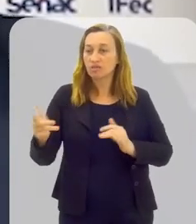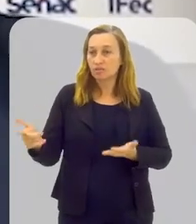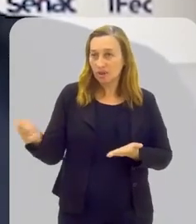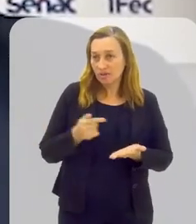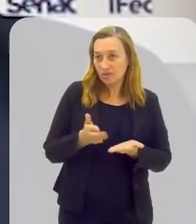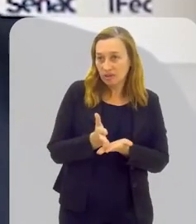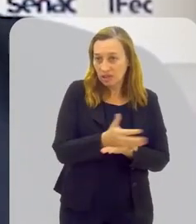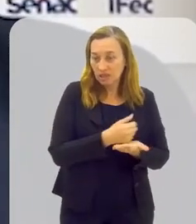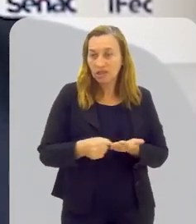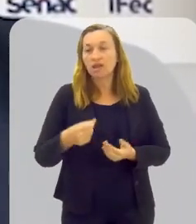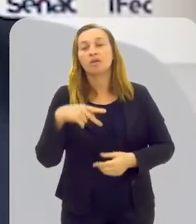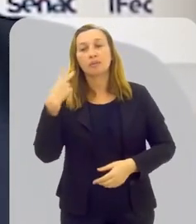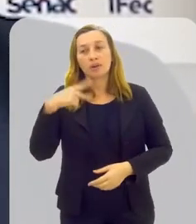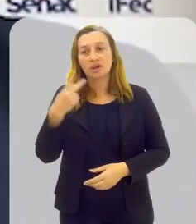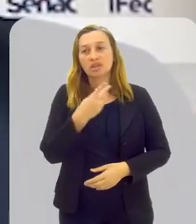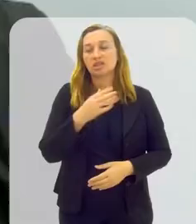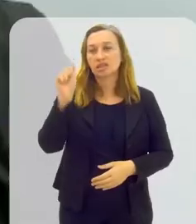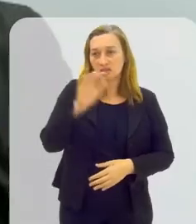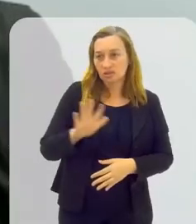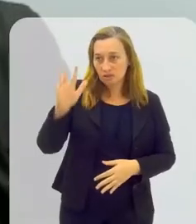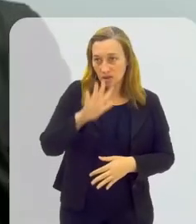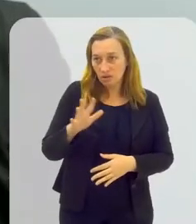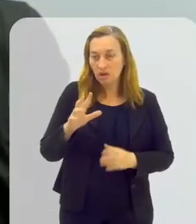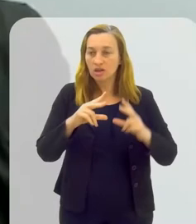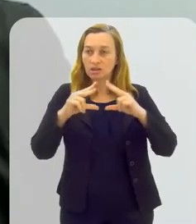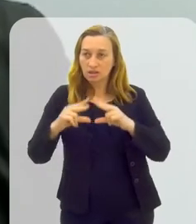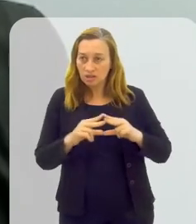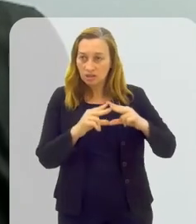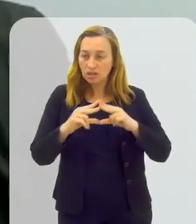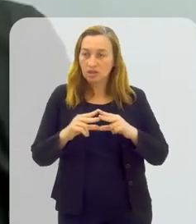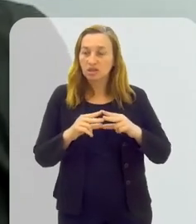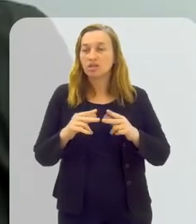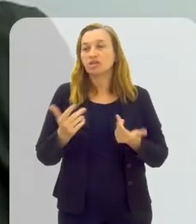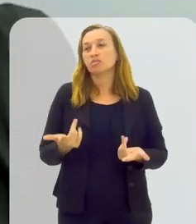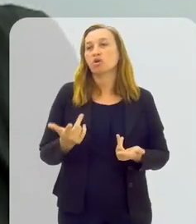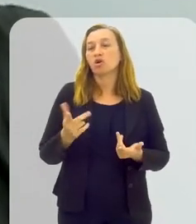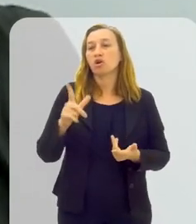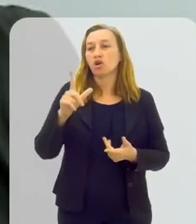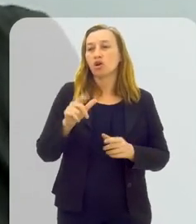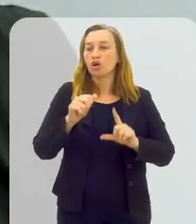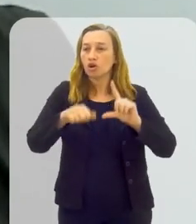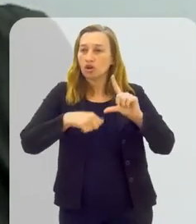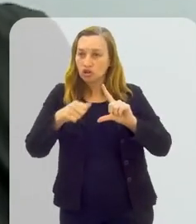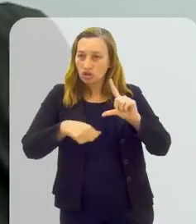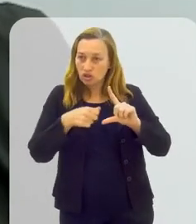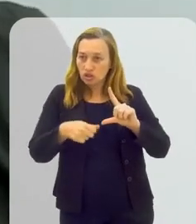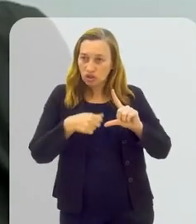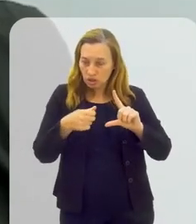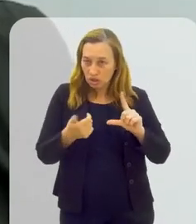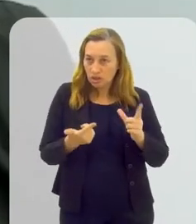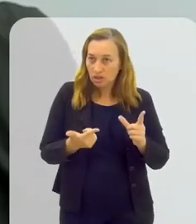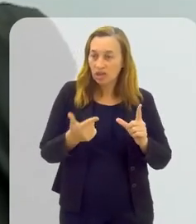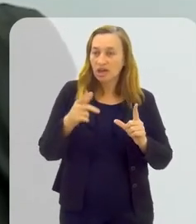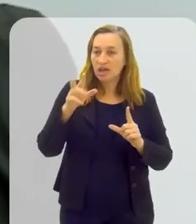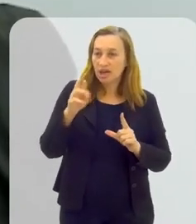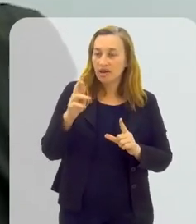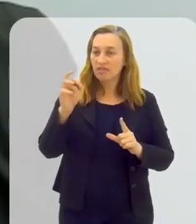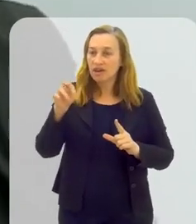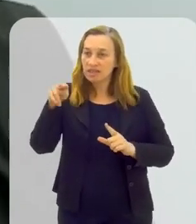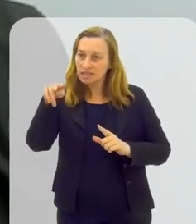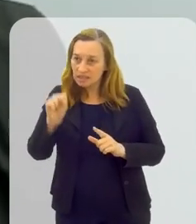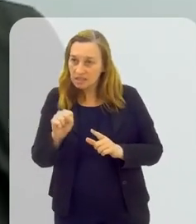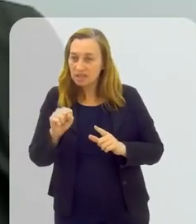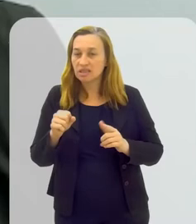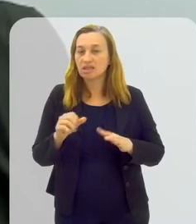comunica para que ela venha fazer essa coleta Nacional de resíduos sólidos a gente tem o tema da logística reversa que é um dos mais